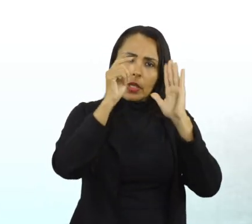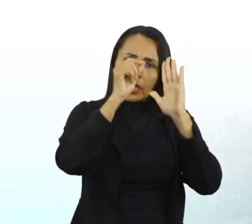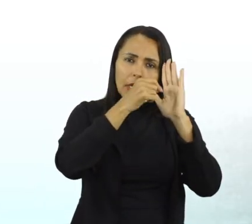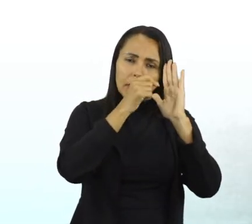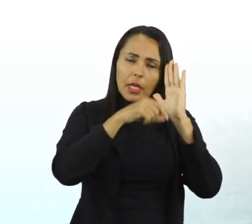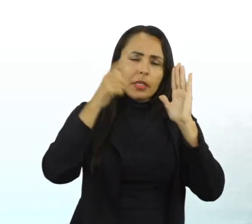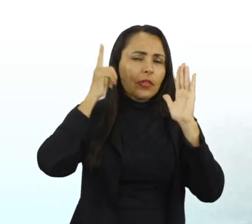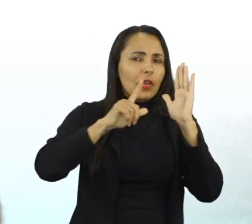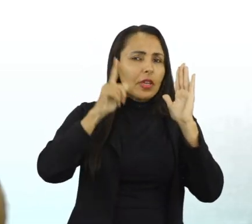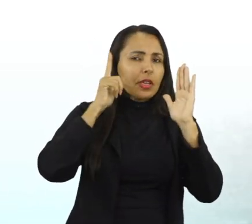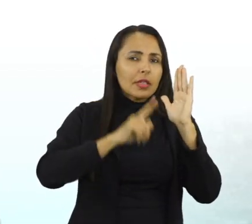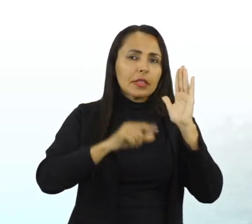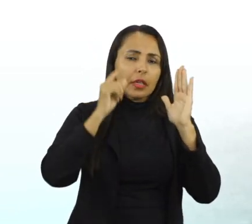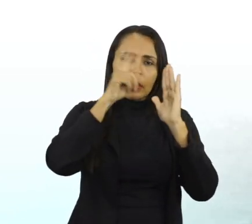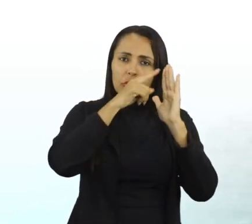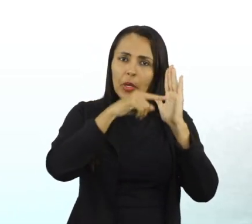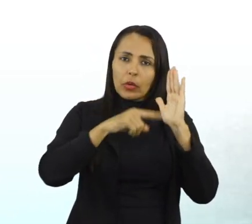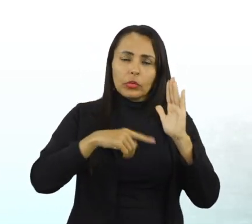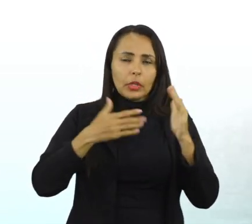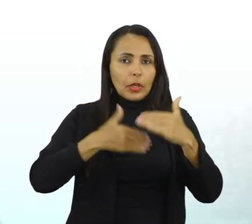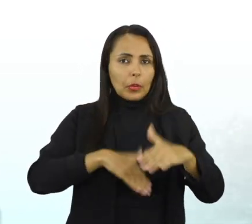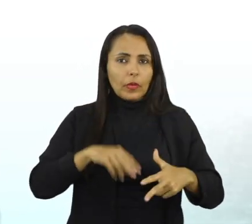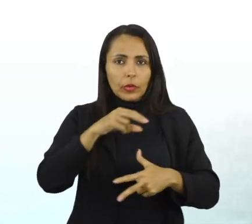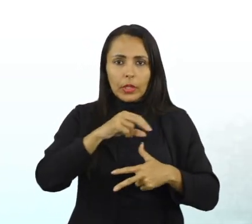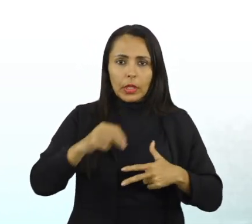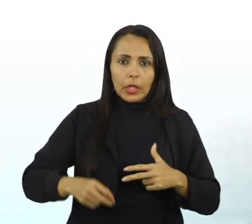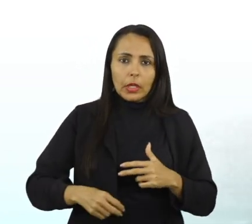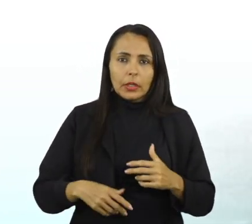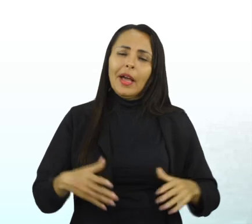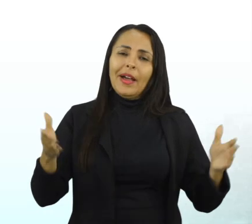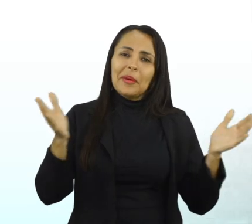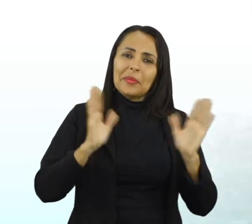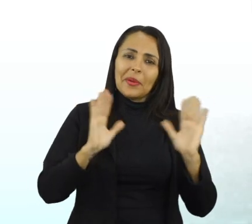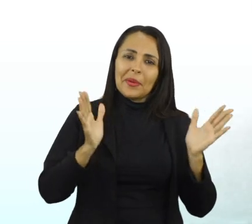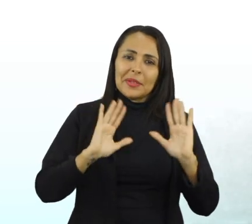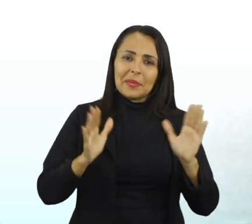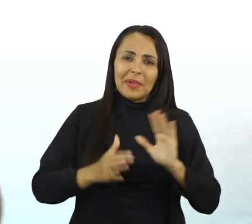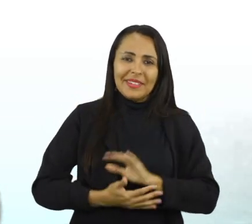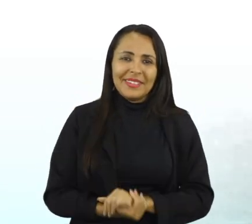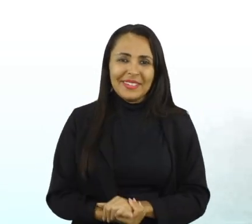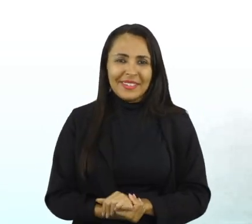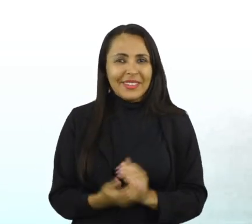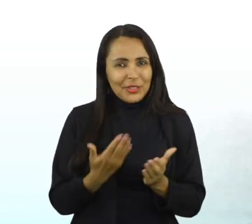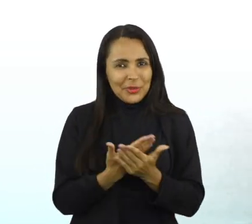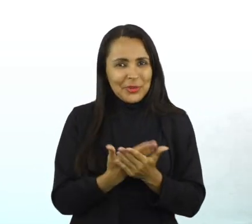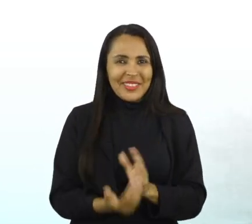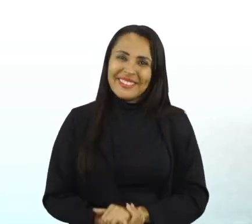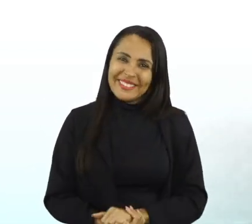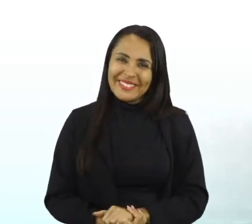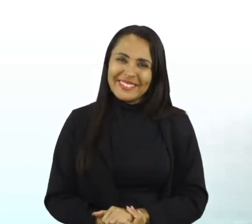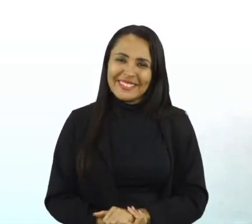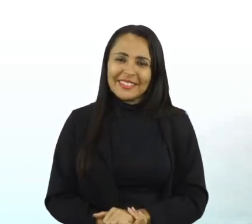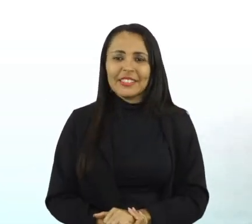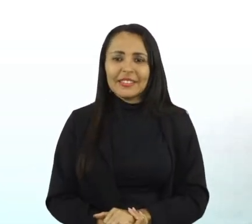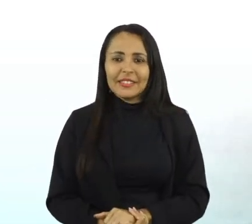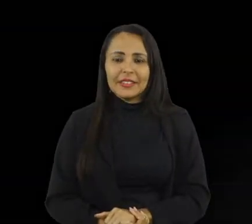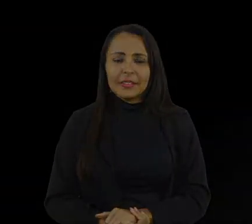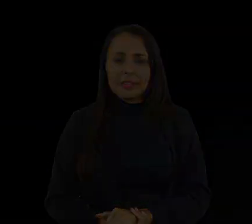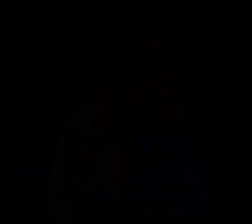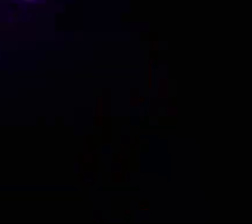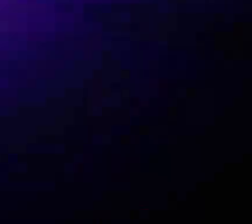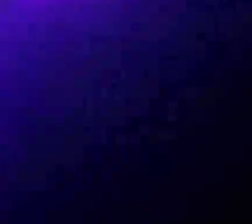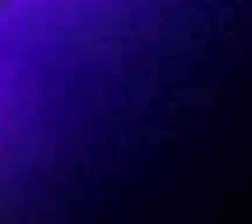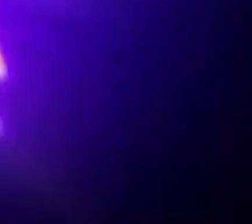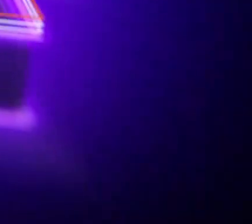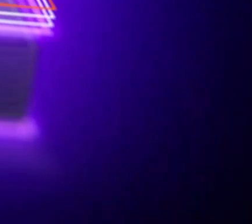fazer com que você acerte o máximo de questões na prova do Enem. Até a próxima. Estuda.